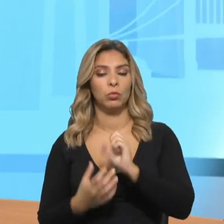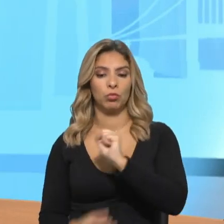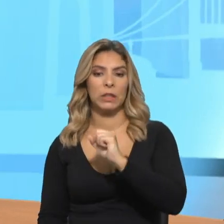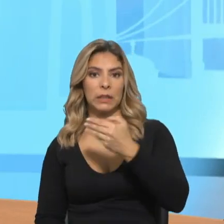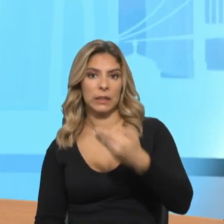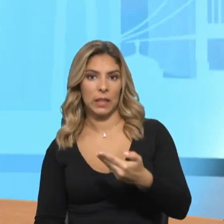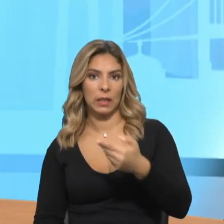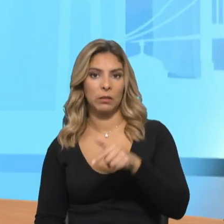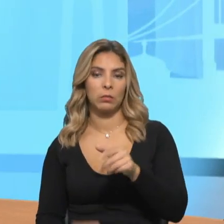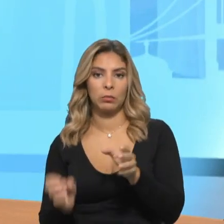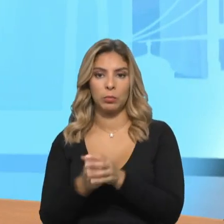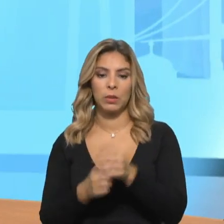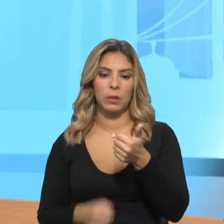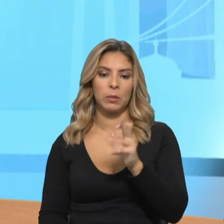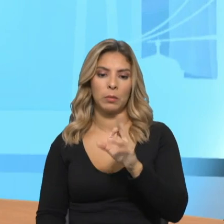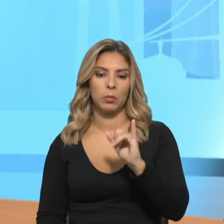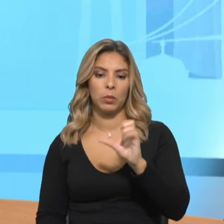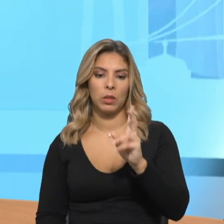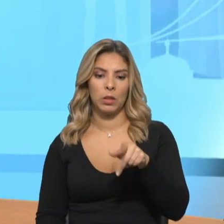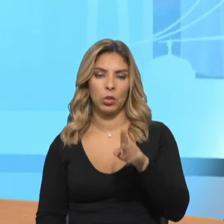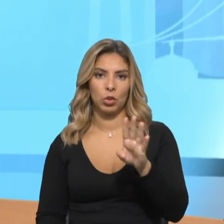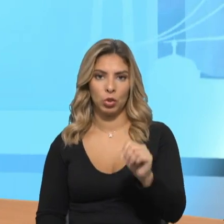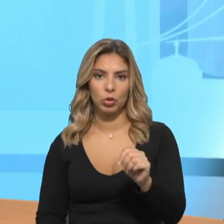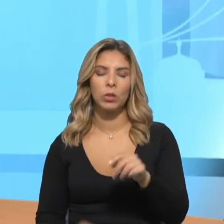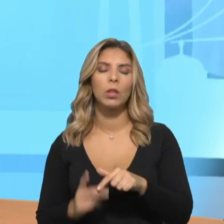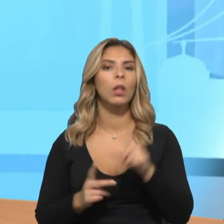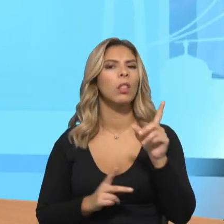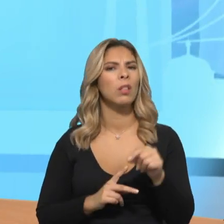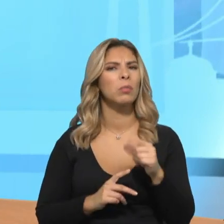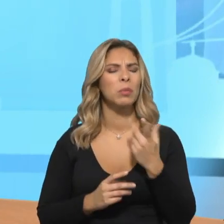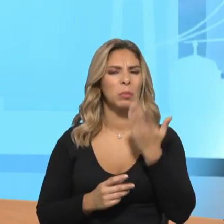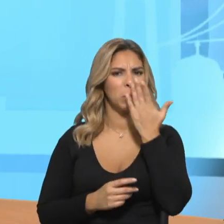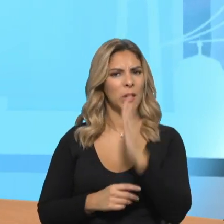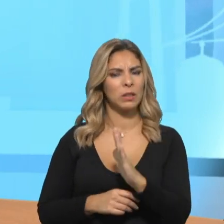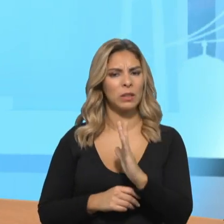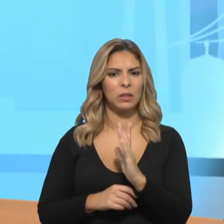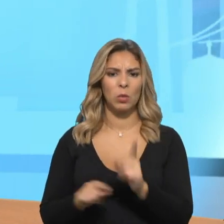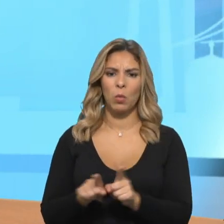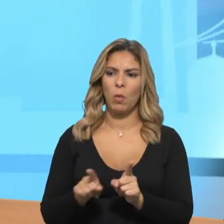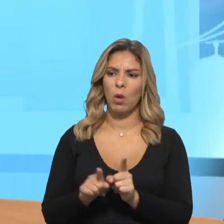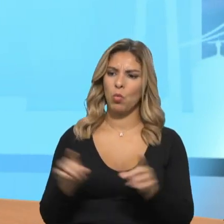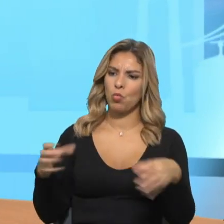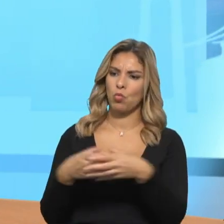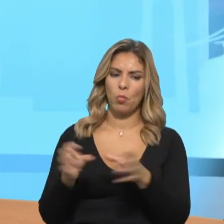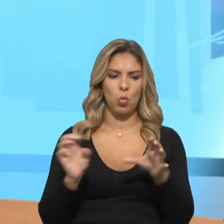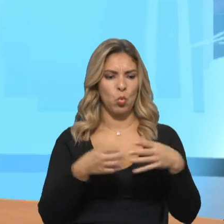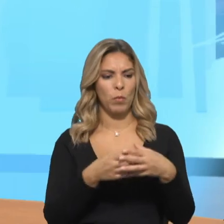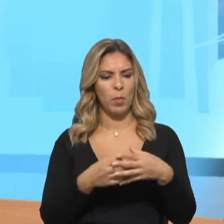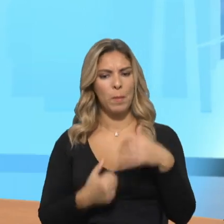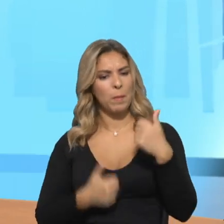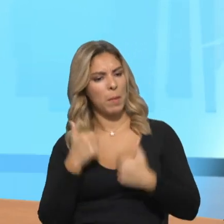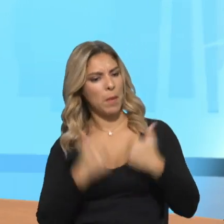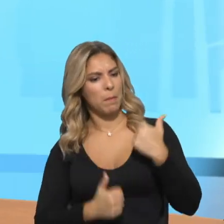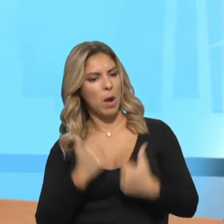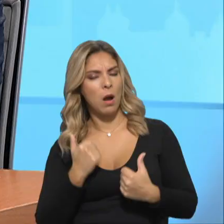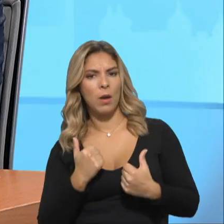recentemente dos BRICS, e parece que começam estas organizações a disputar um bocadinho de protagonismo